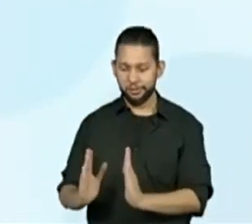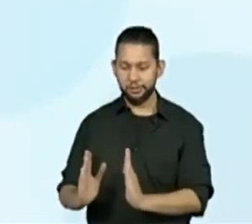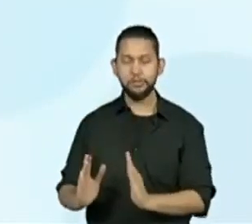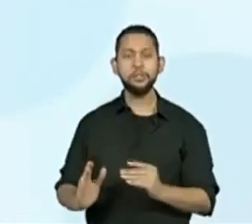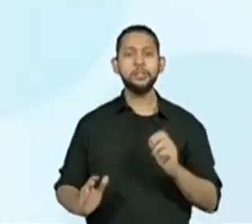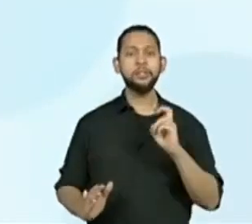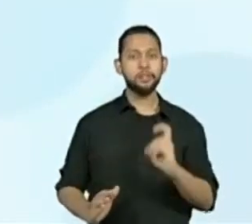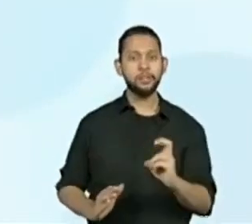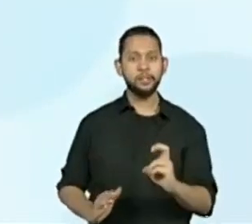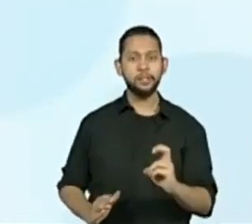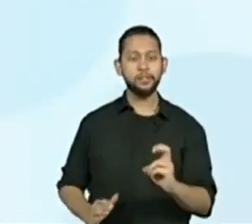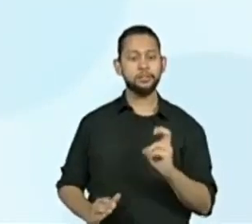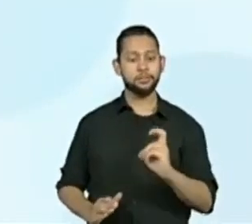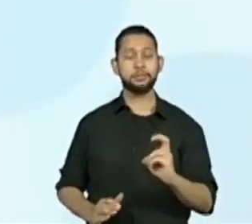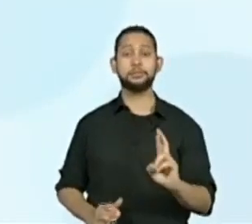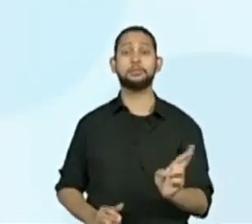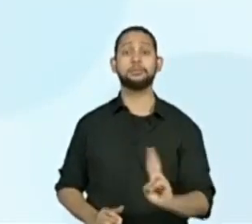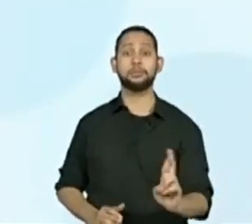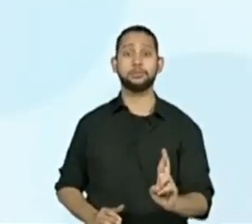caixinhas